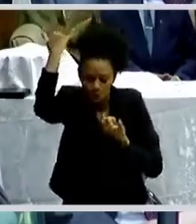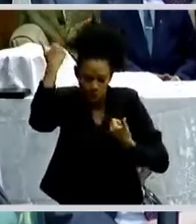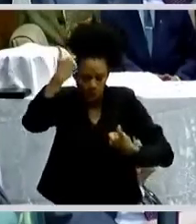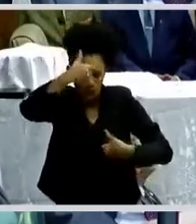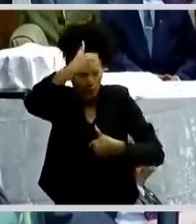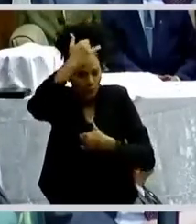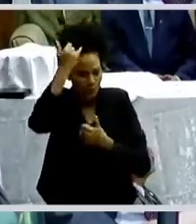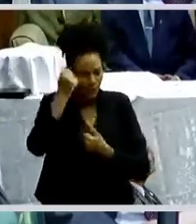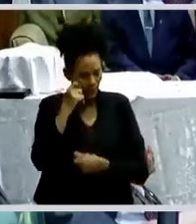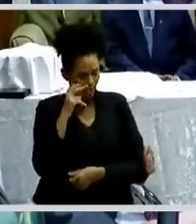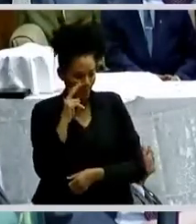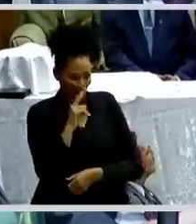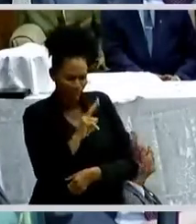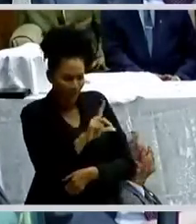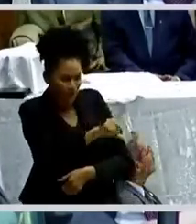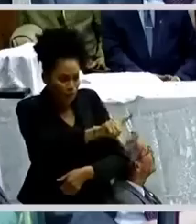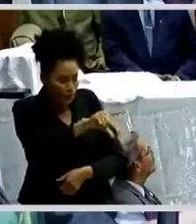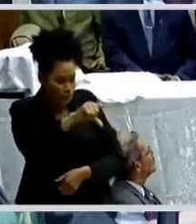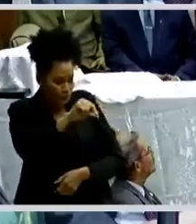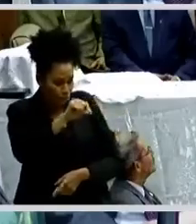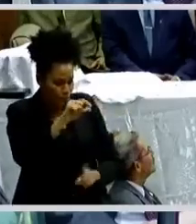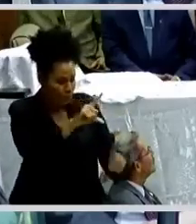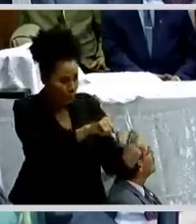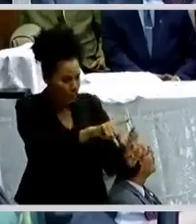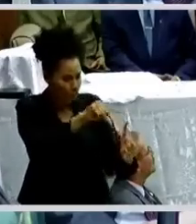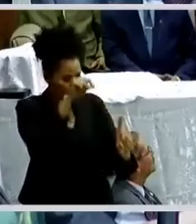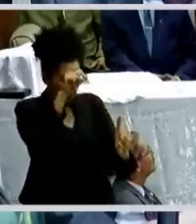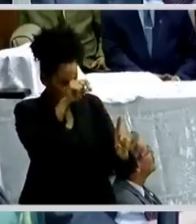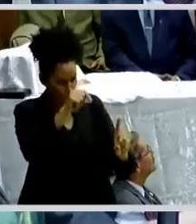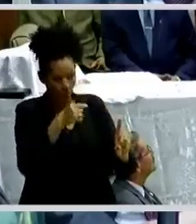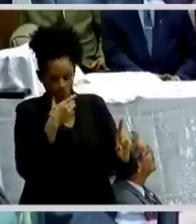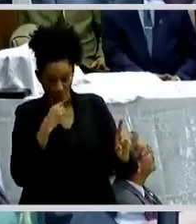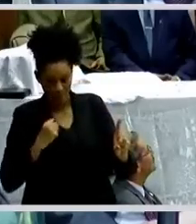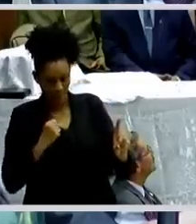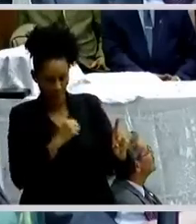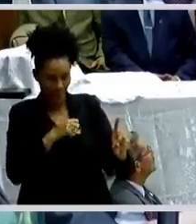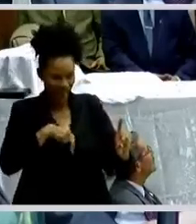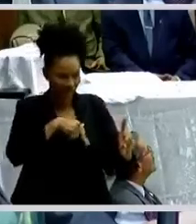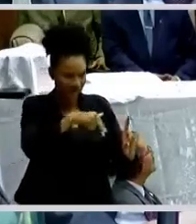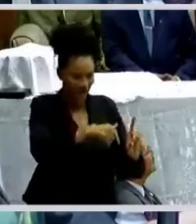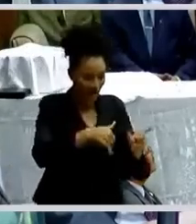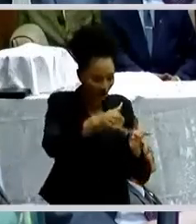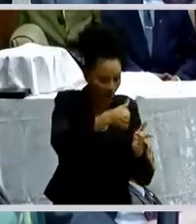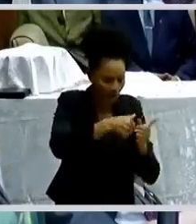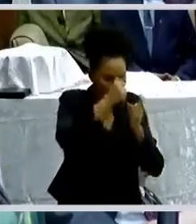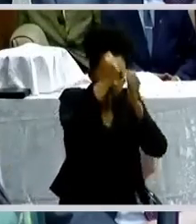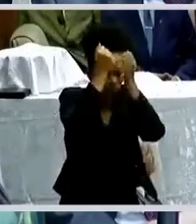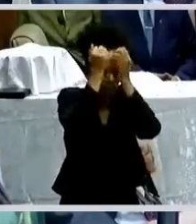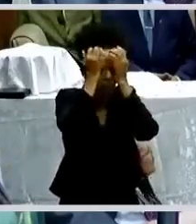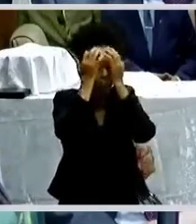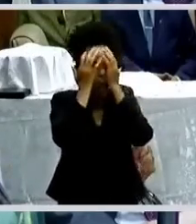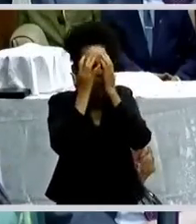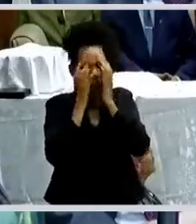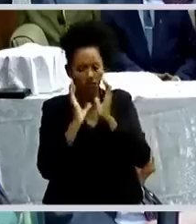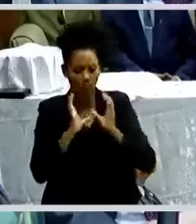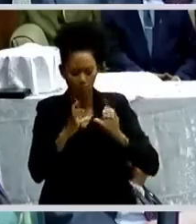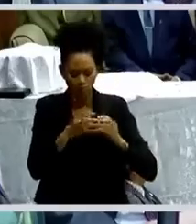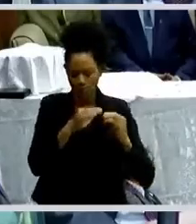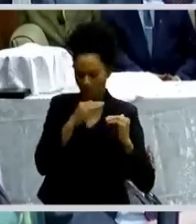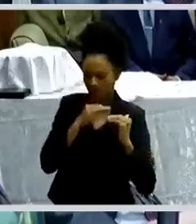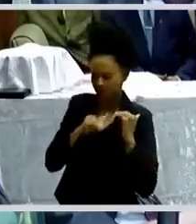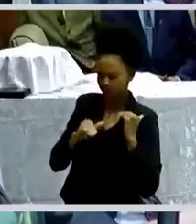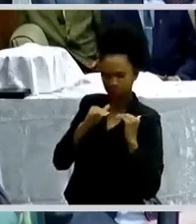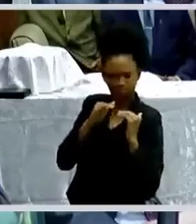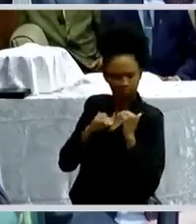na escolha de Saul, Samuel unge, mas a oposição não quis receber,